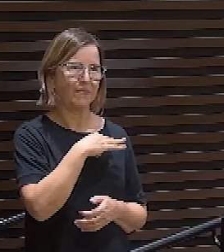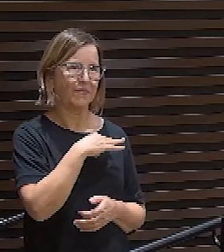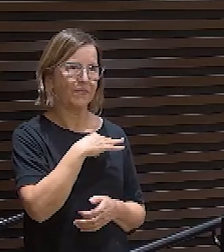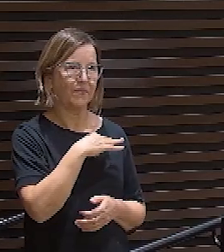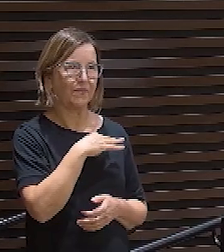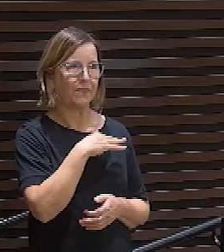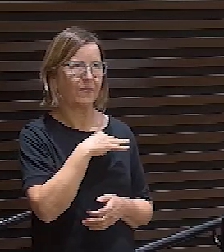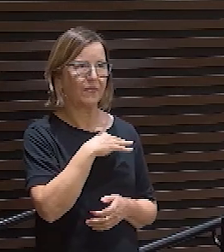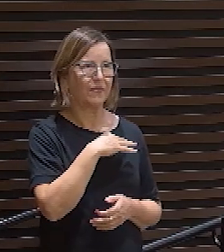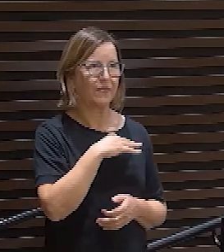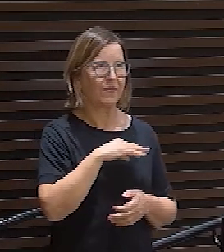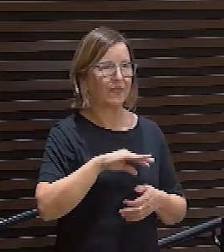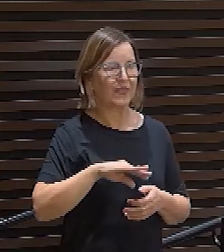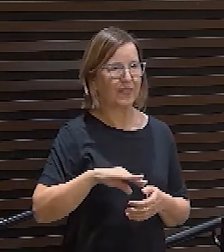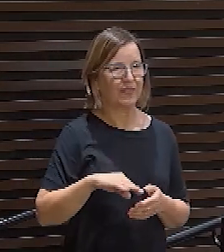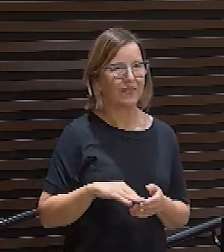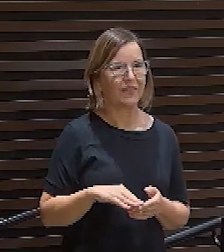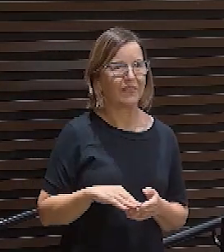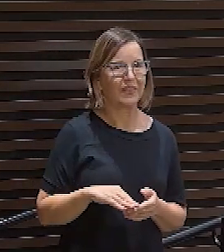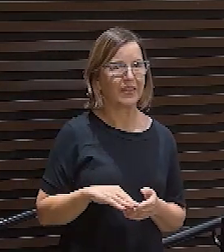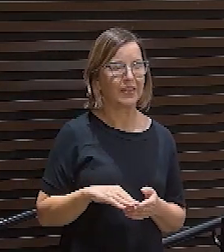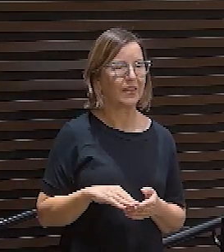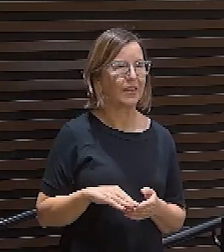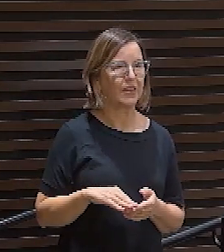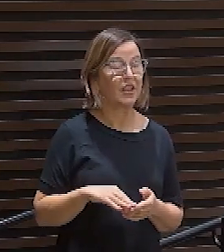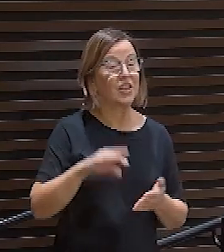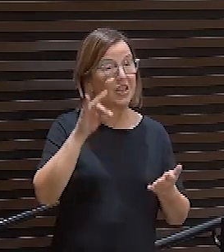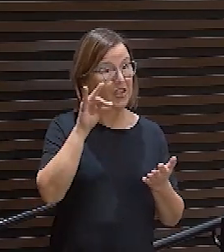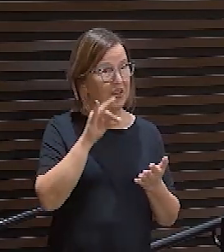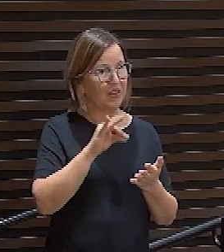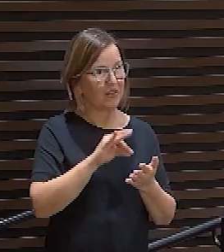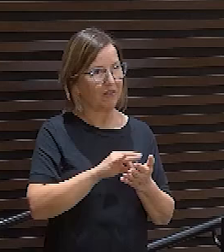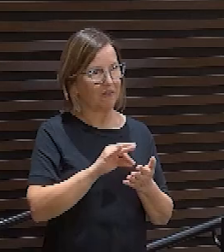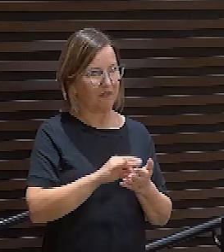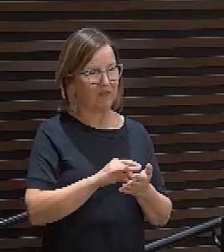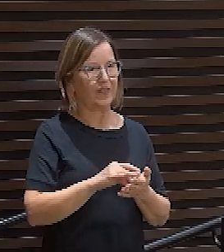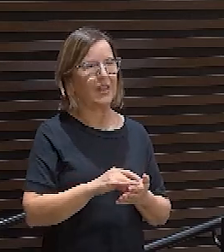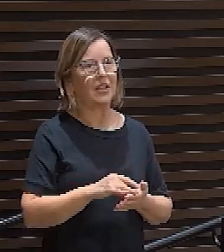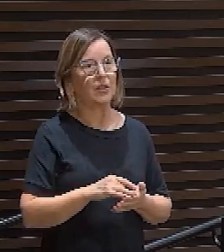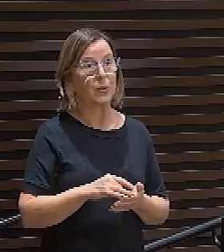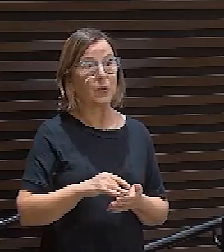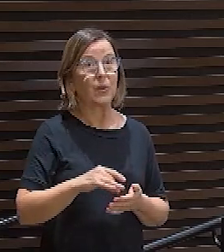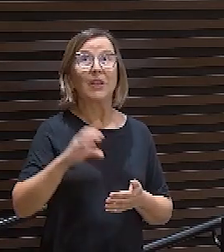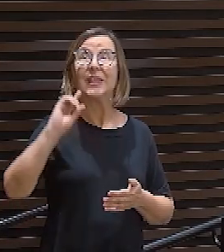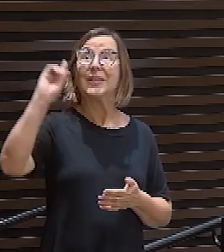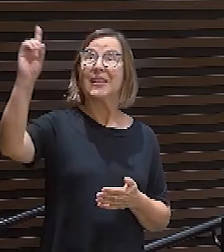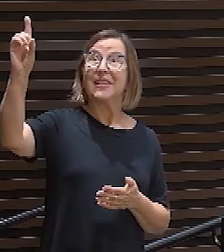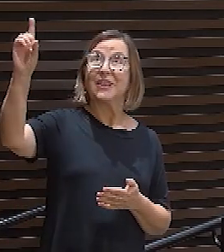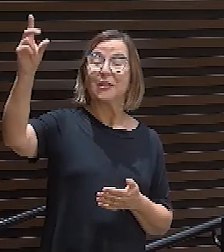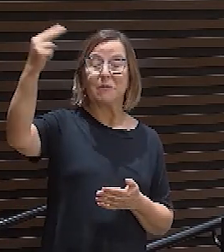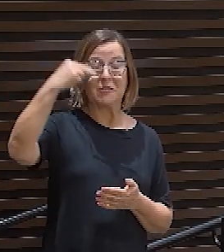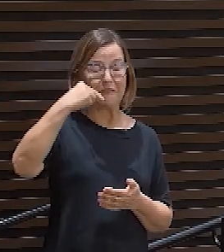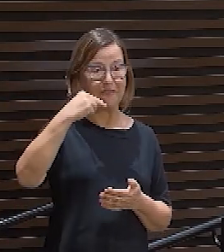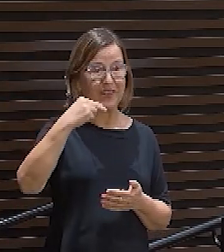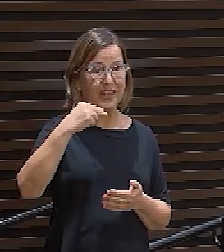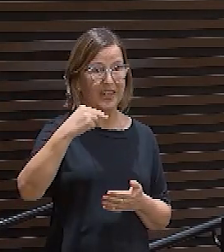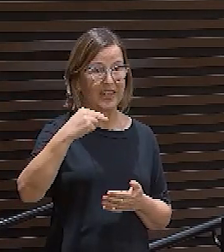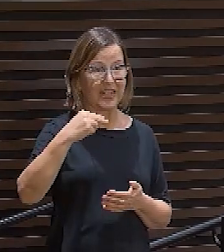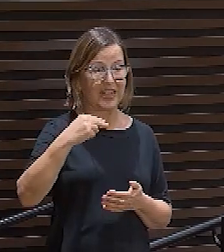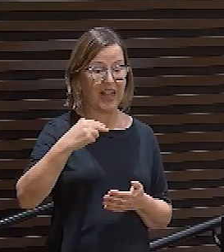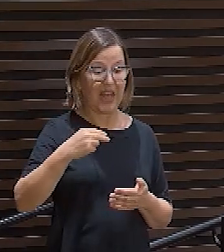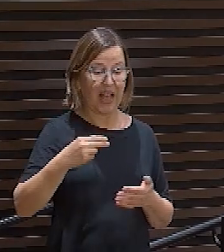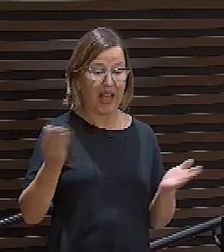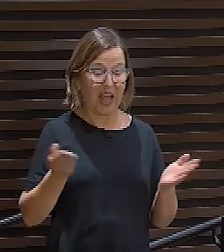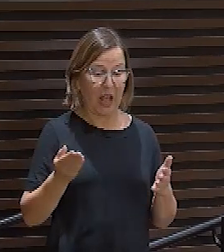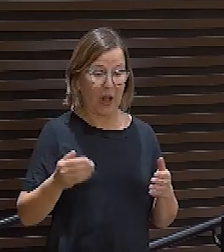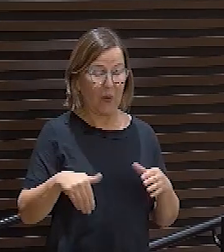Então Ele não faz manobra, Ele me vê de fato como eu sou em Cristo, santo, inculpável e